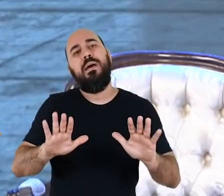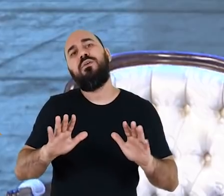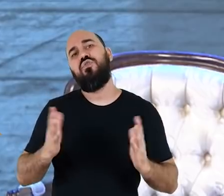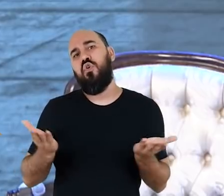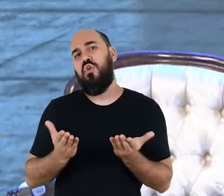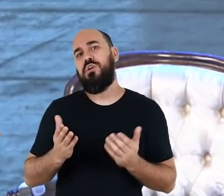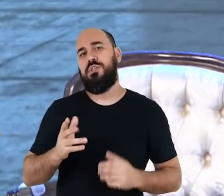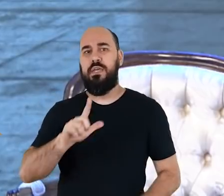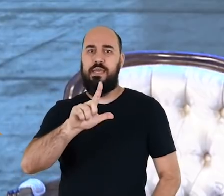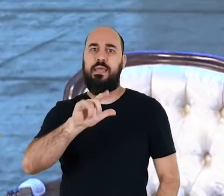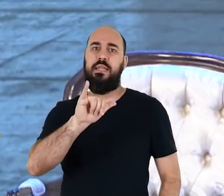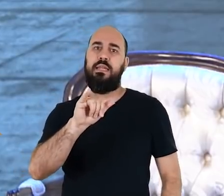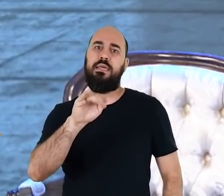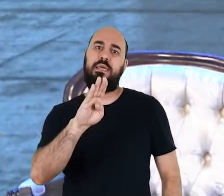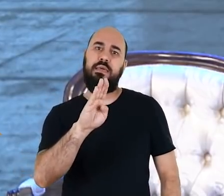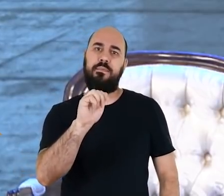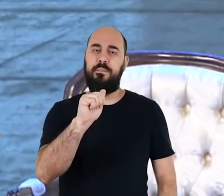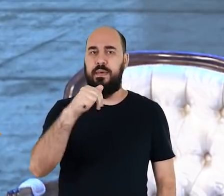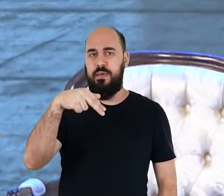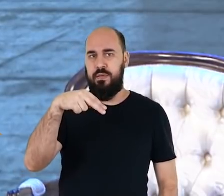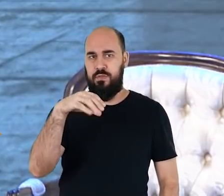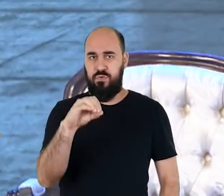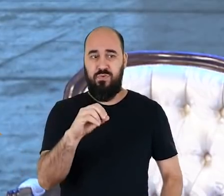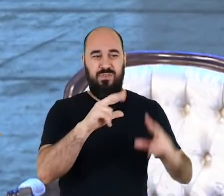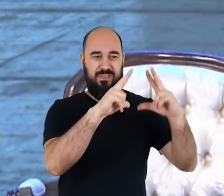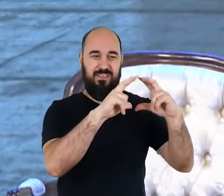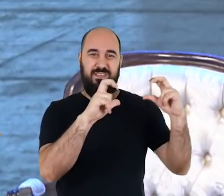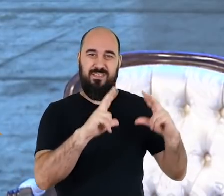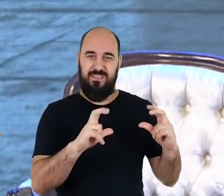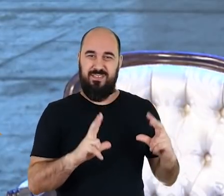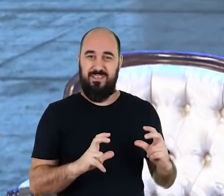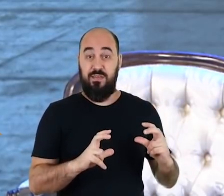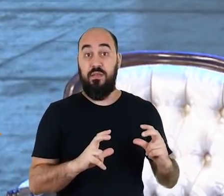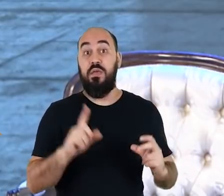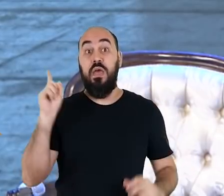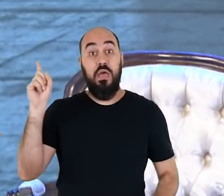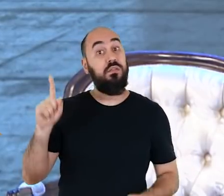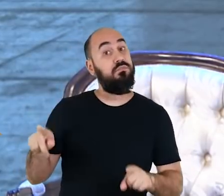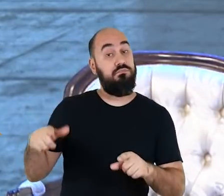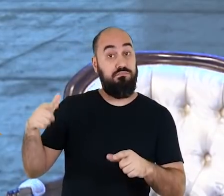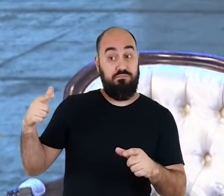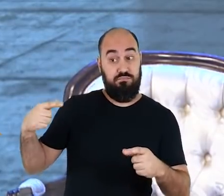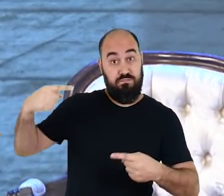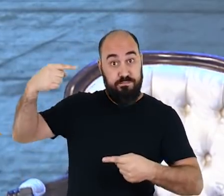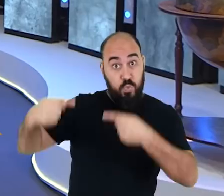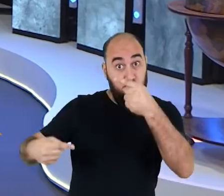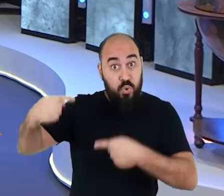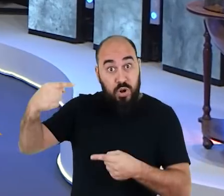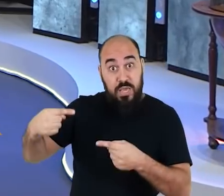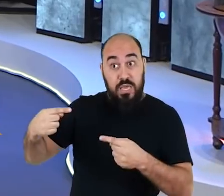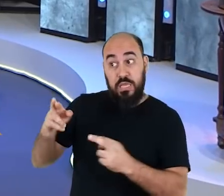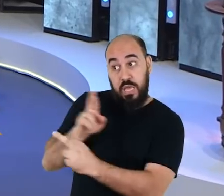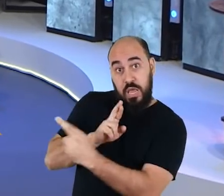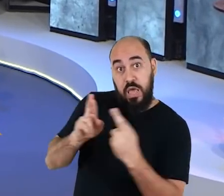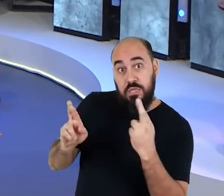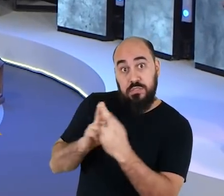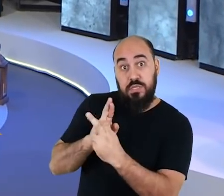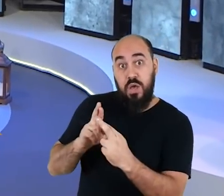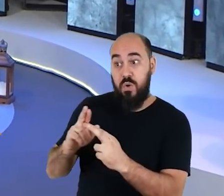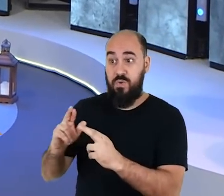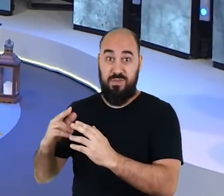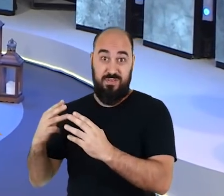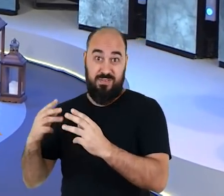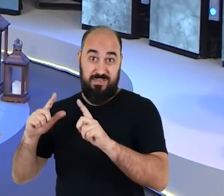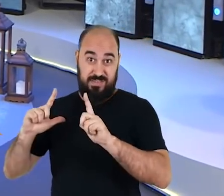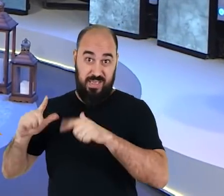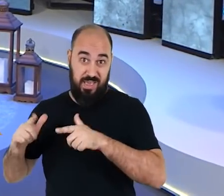do Líbano. O Líbano, que é um país que não tem mais relações diplomáticas com Israel. Agora, o curioso,